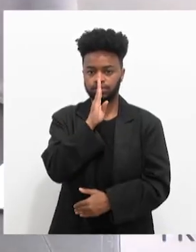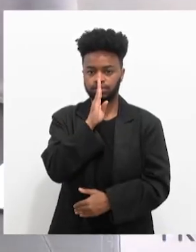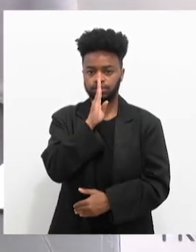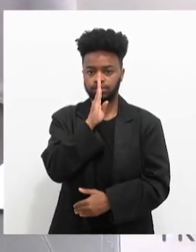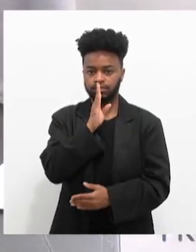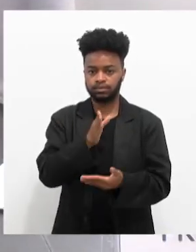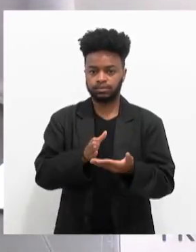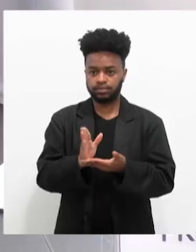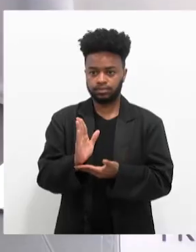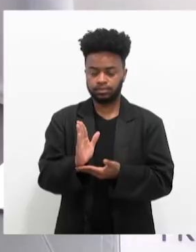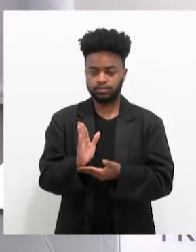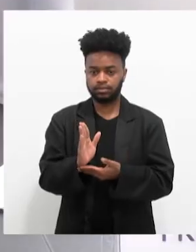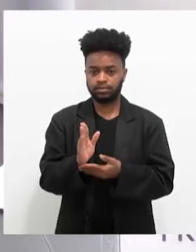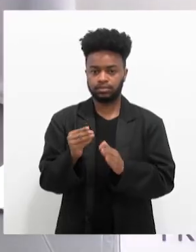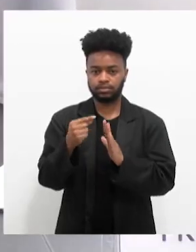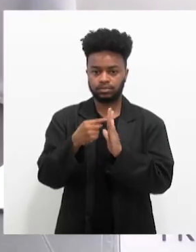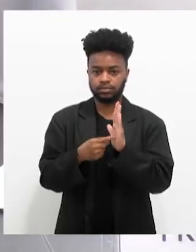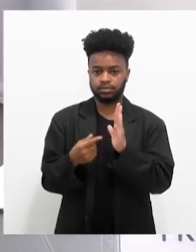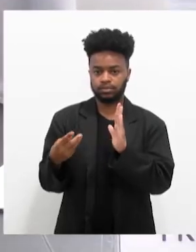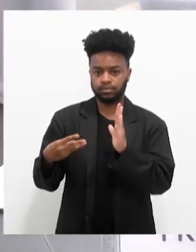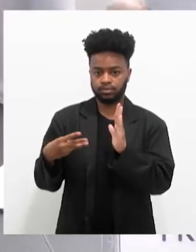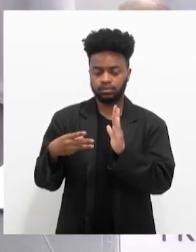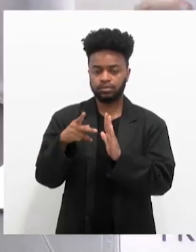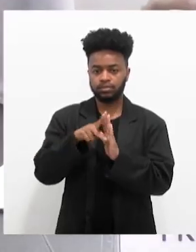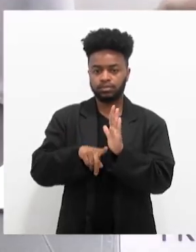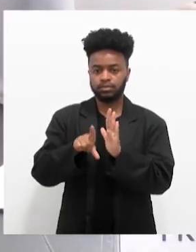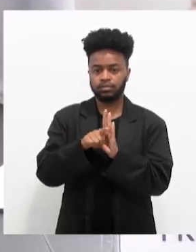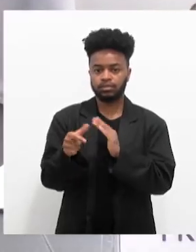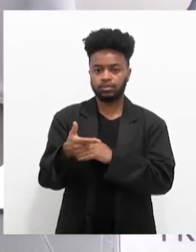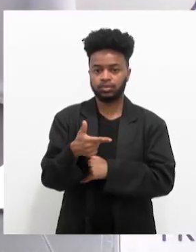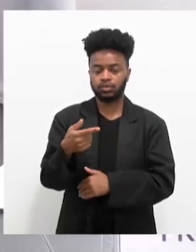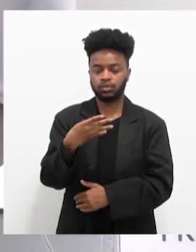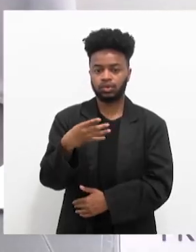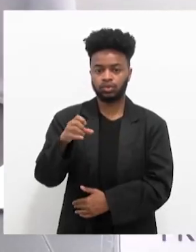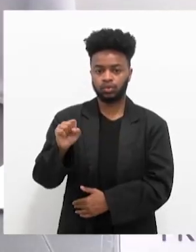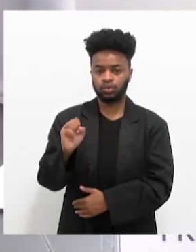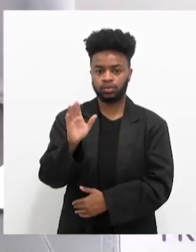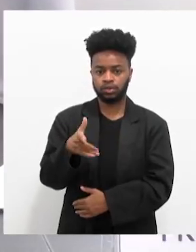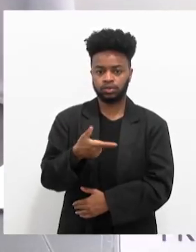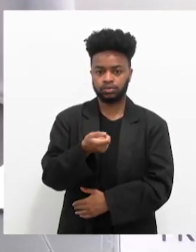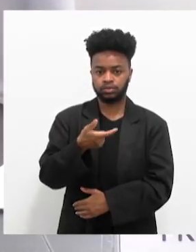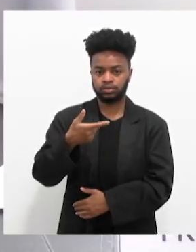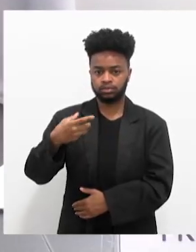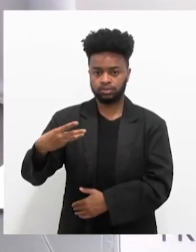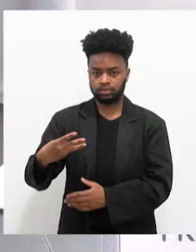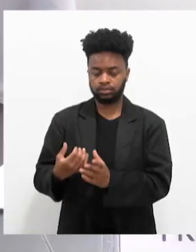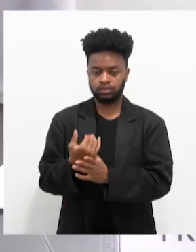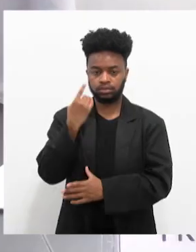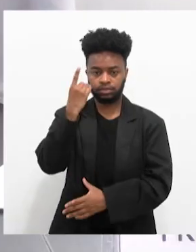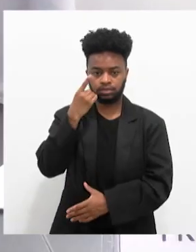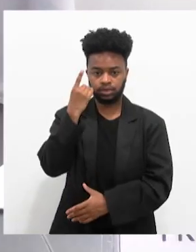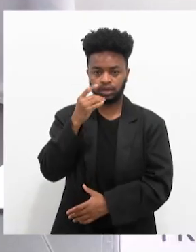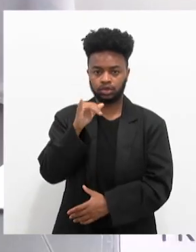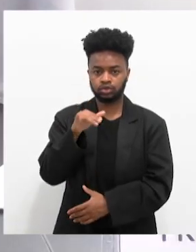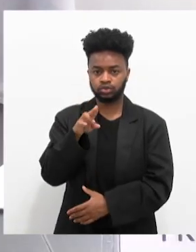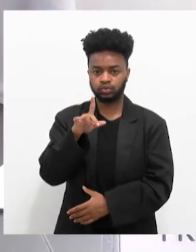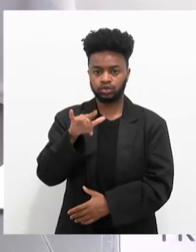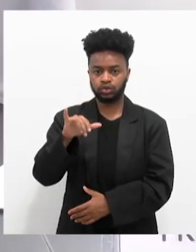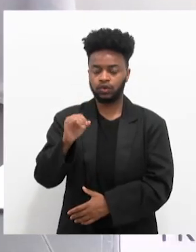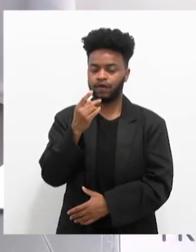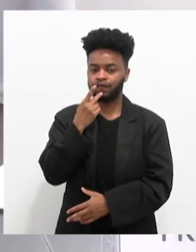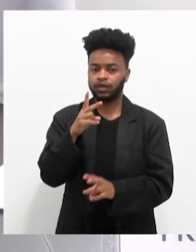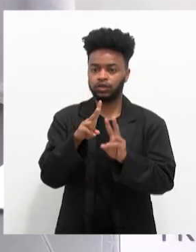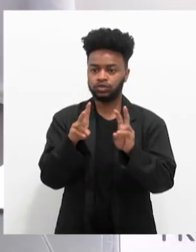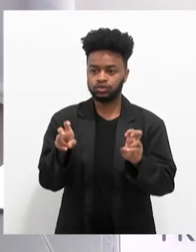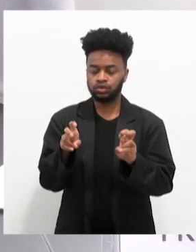como estão. Aprovado. 3 da pauta, projeto de lei 2248 de 23, de autoria do deputado Júlio Rocha, que dispõe sobre a reserva